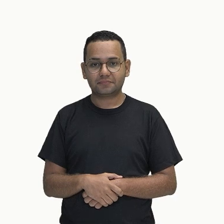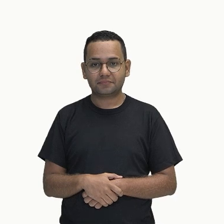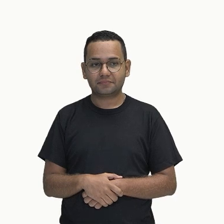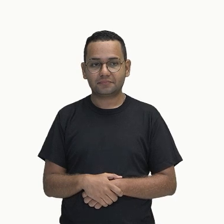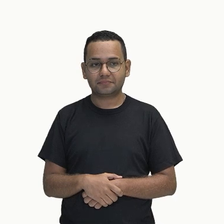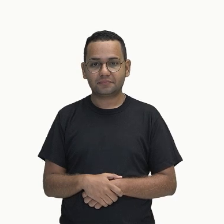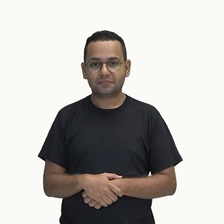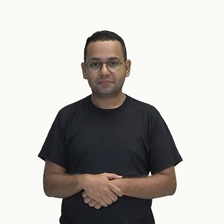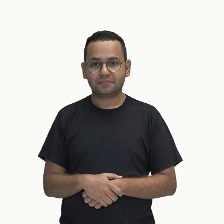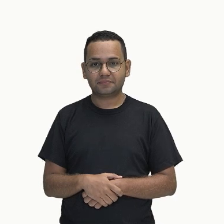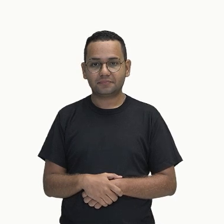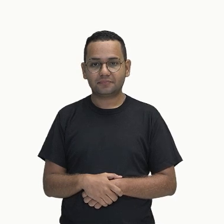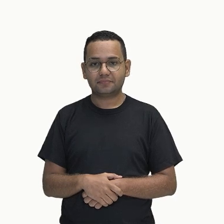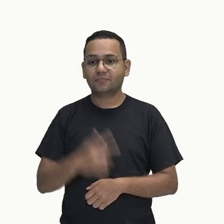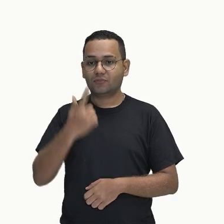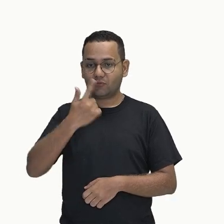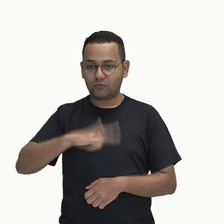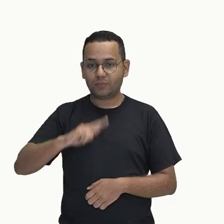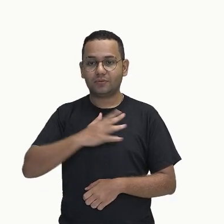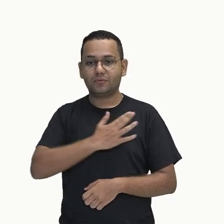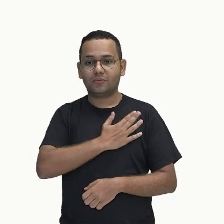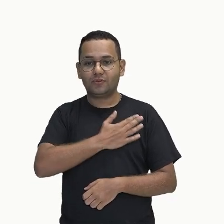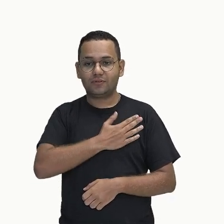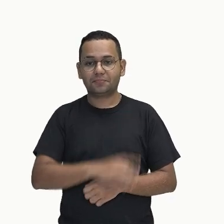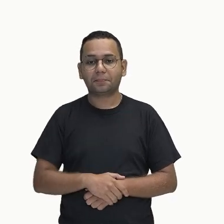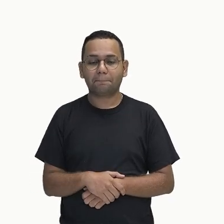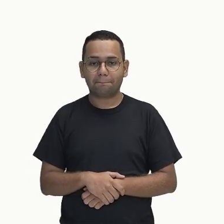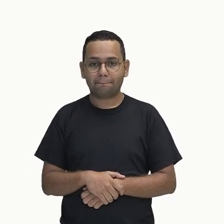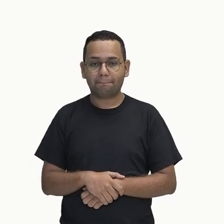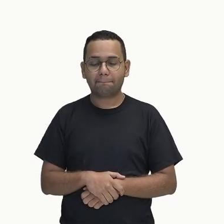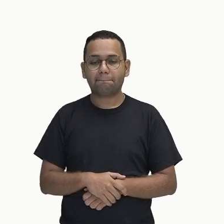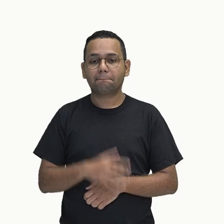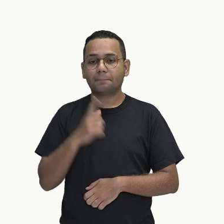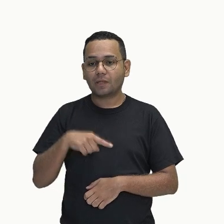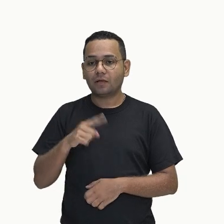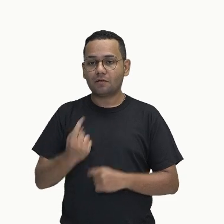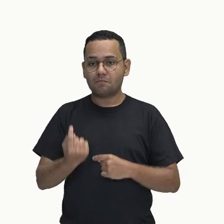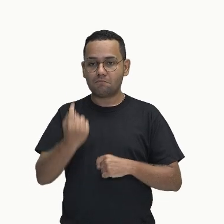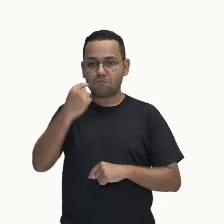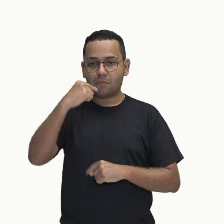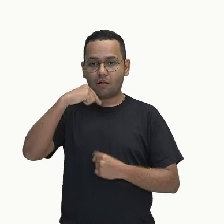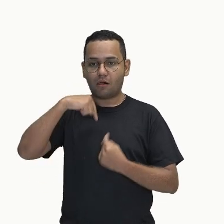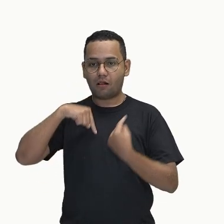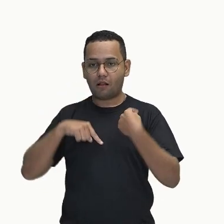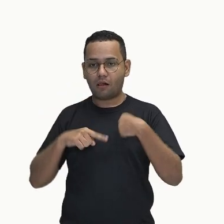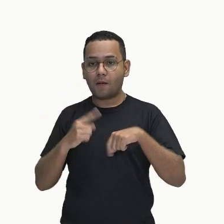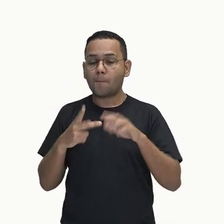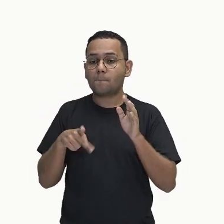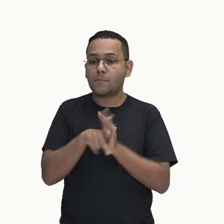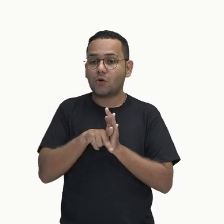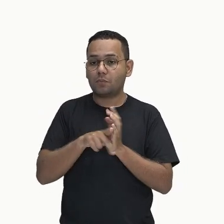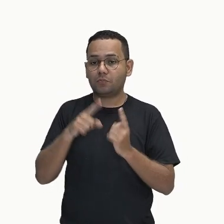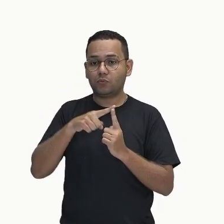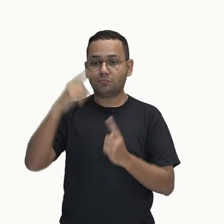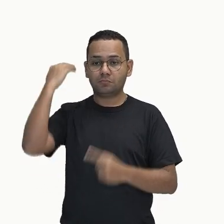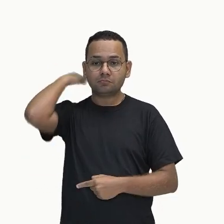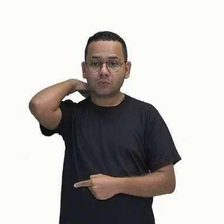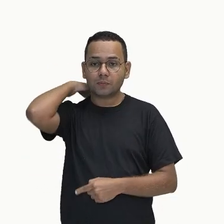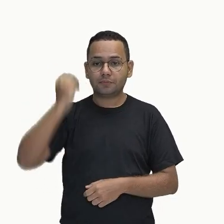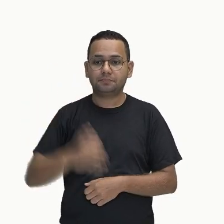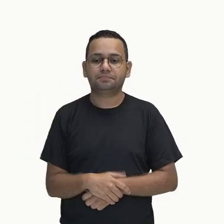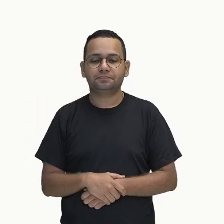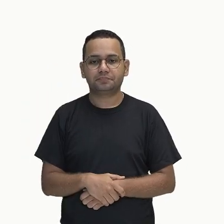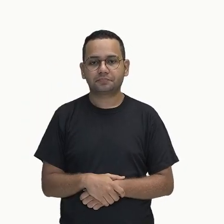e coração novamente. Essa é a circulação pulmonar. E